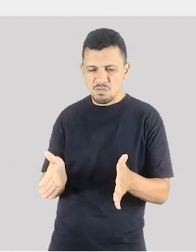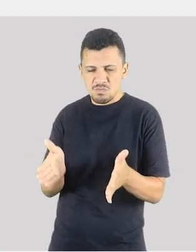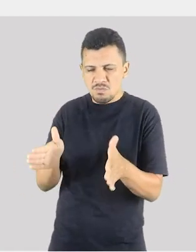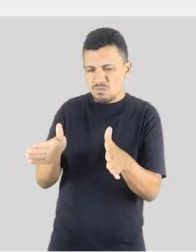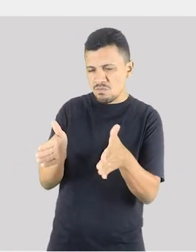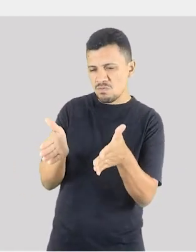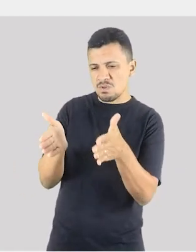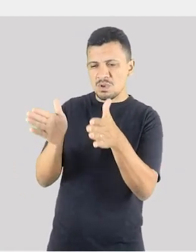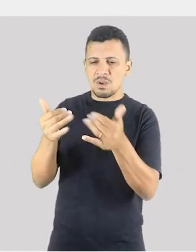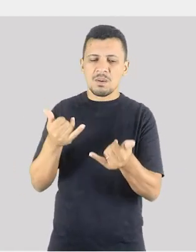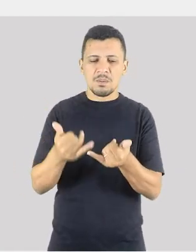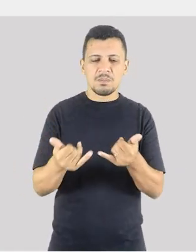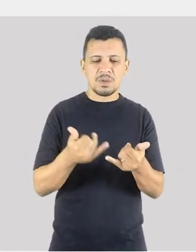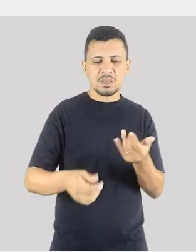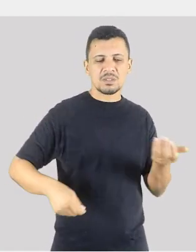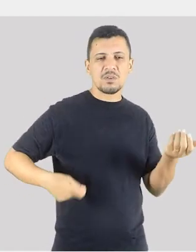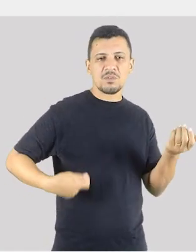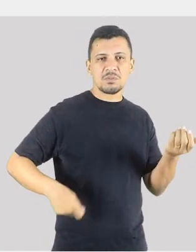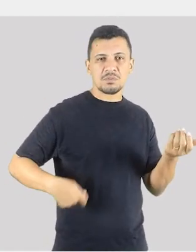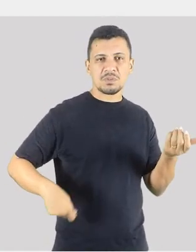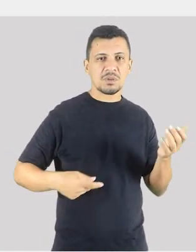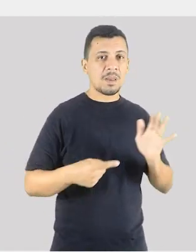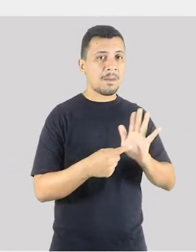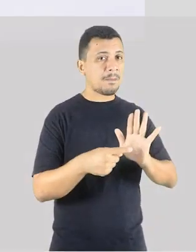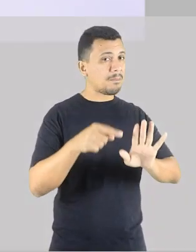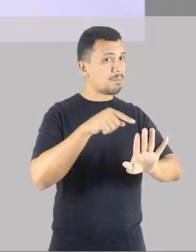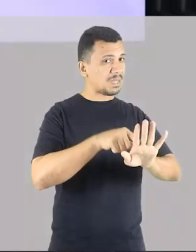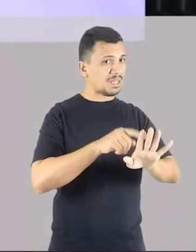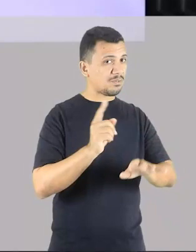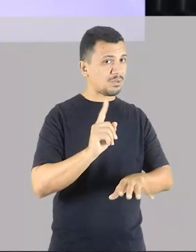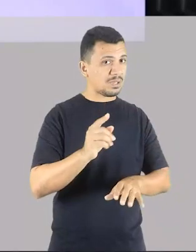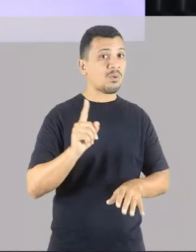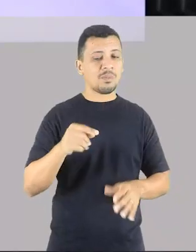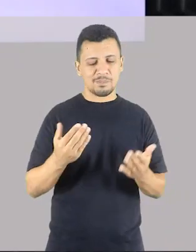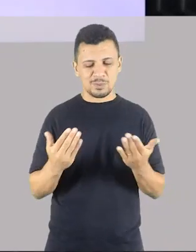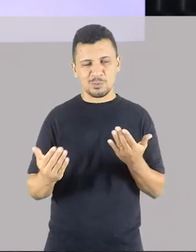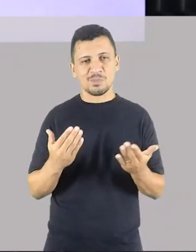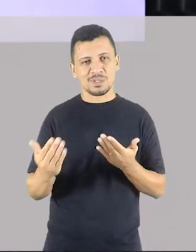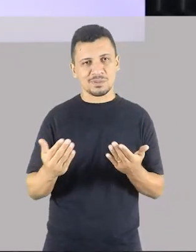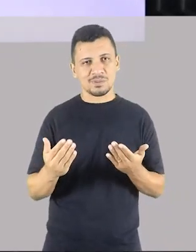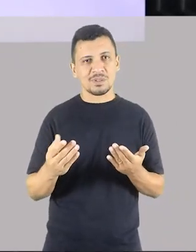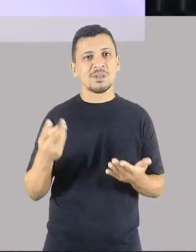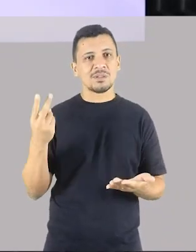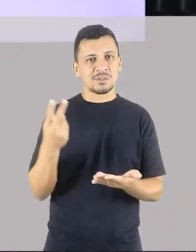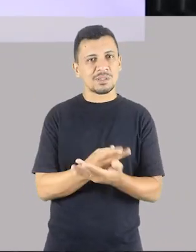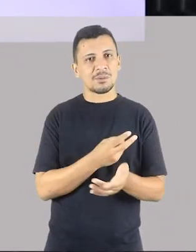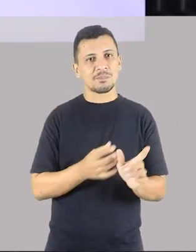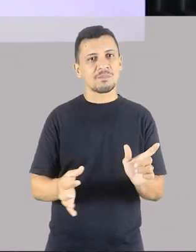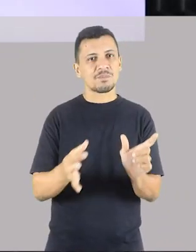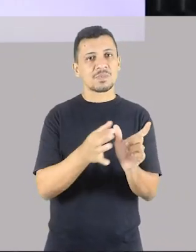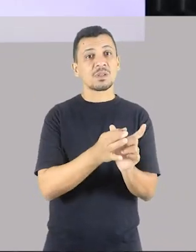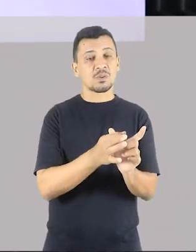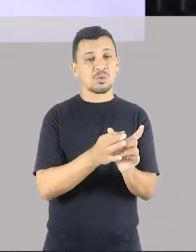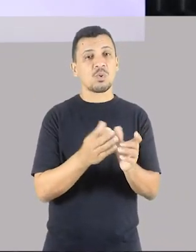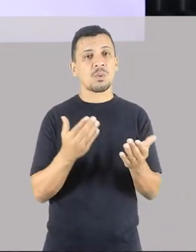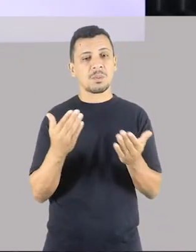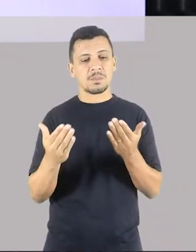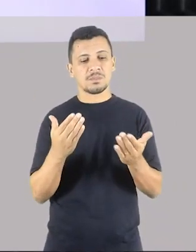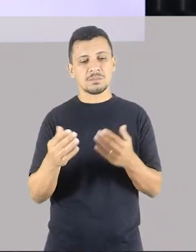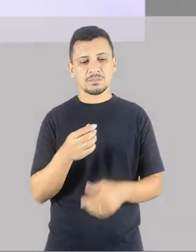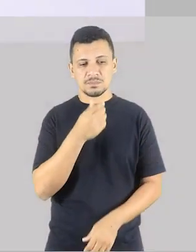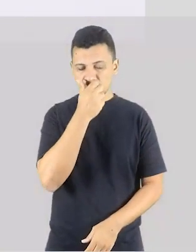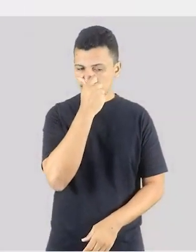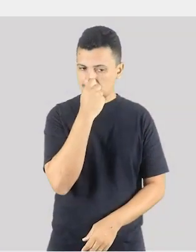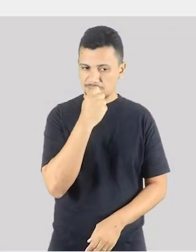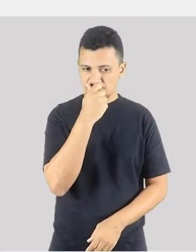sinuosidades, como um violão. Não é metáfora, e sim comparação, haja vista a ocorrência do conectivo comparativo. A